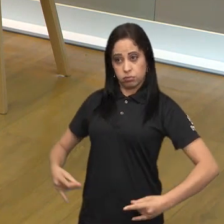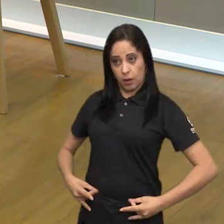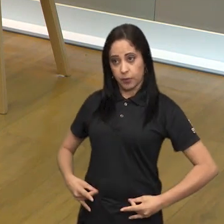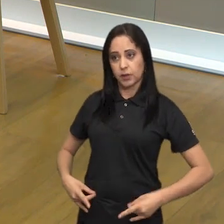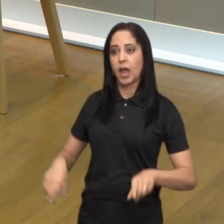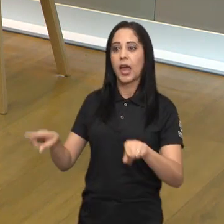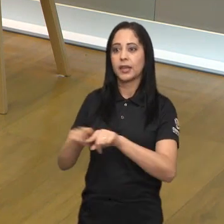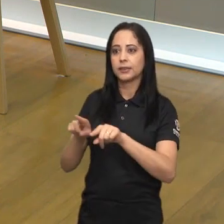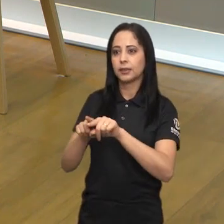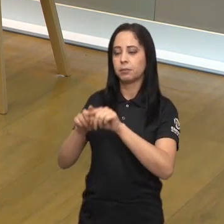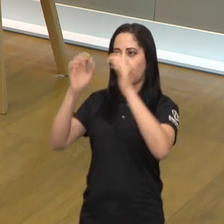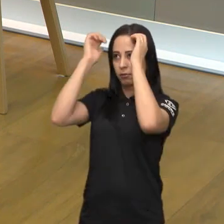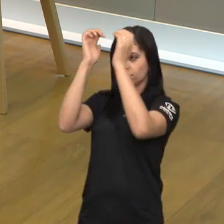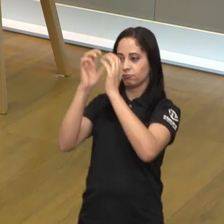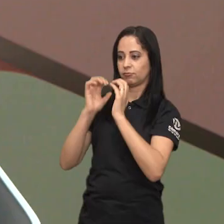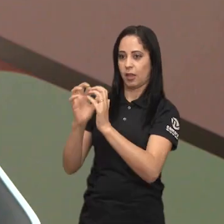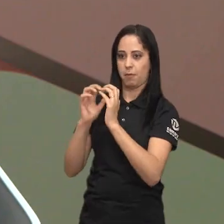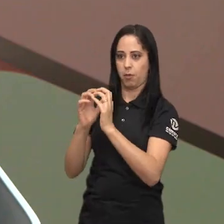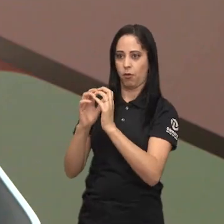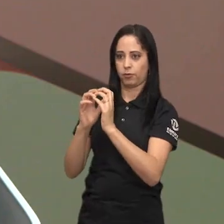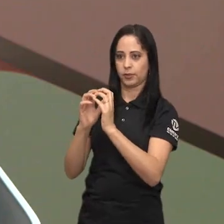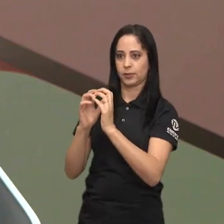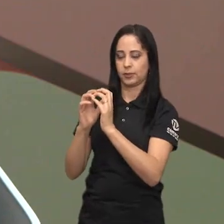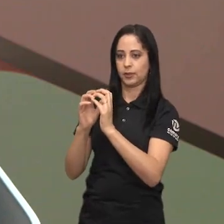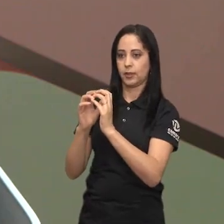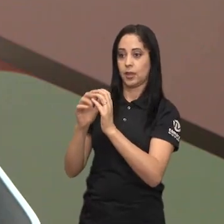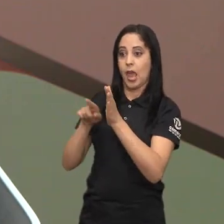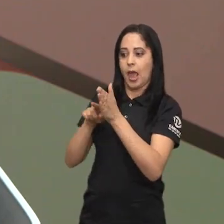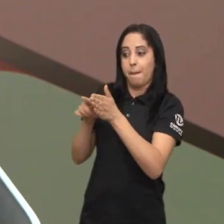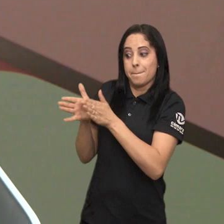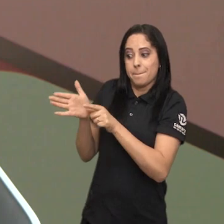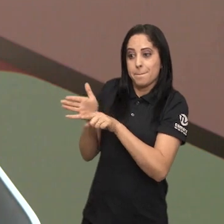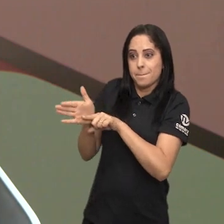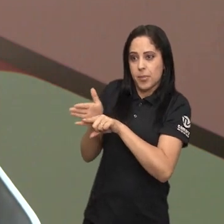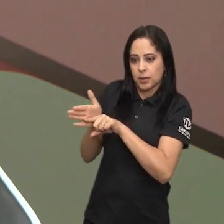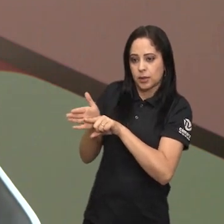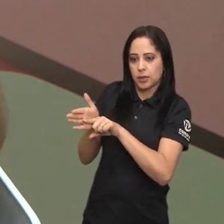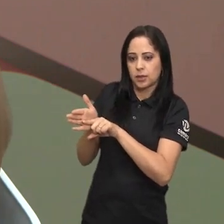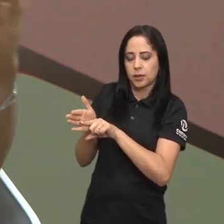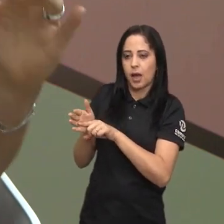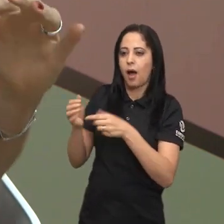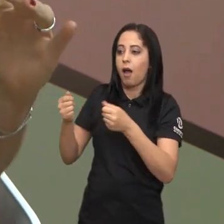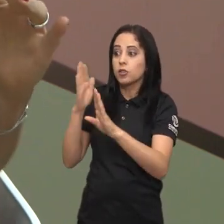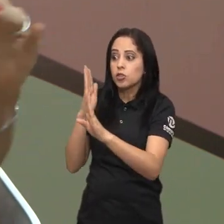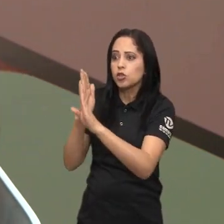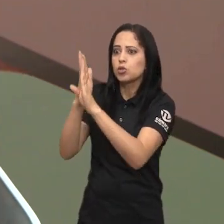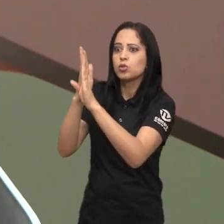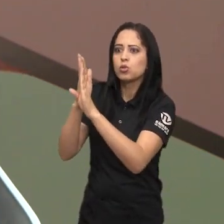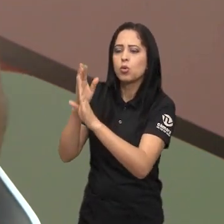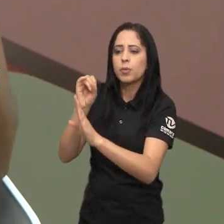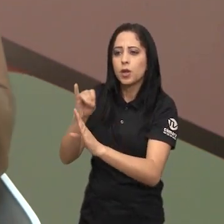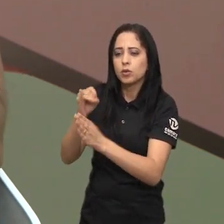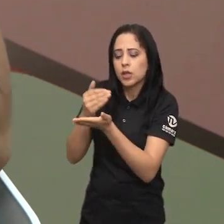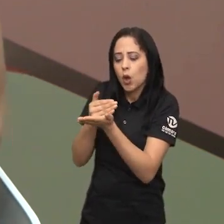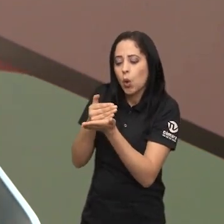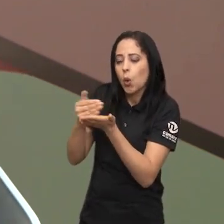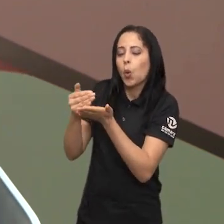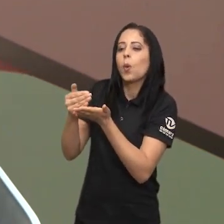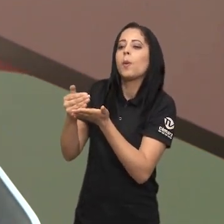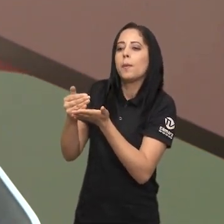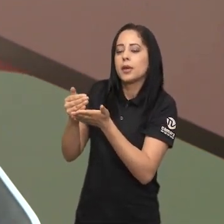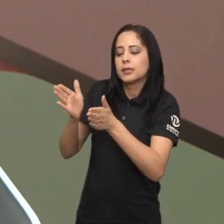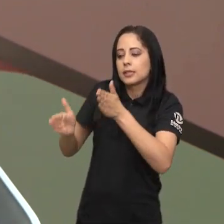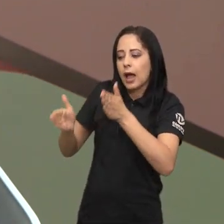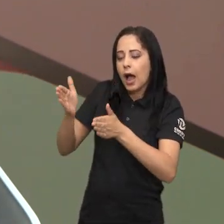o LH. Nossa, é bem complexo. É muito complexo. Com esses hormônios, a gente tem uma ideia que ela está entrando nessa fase